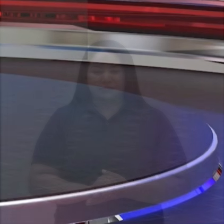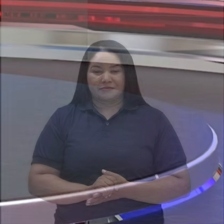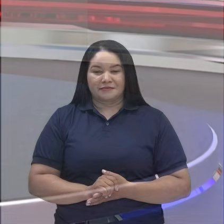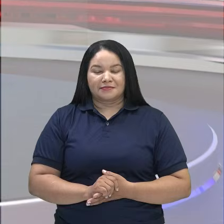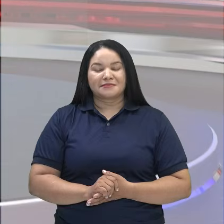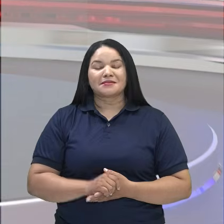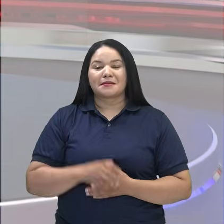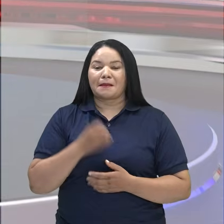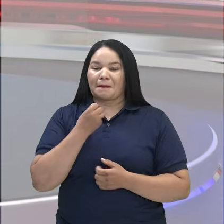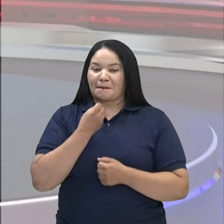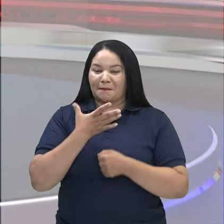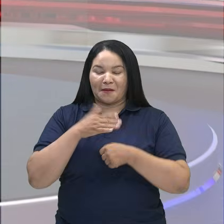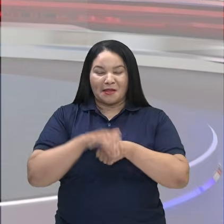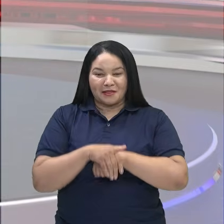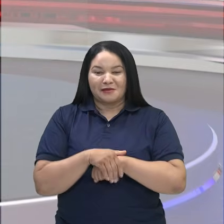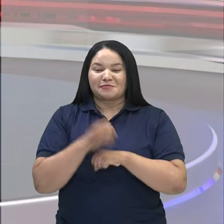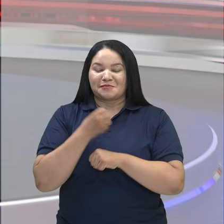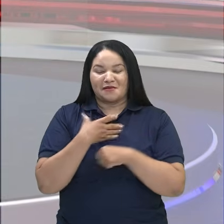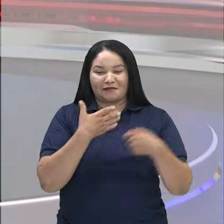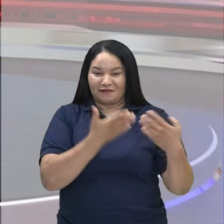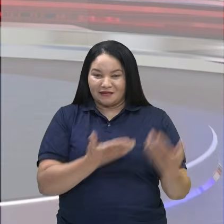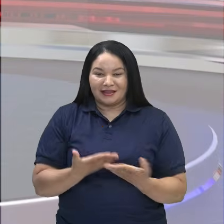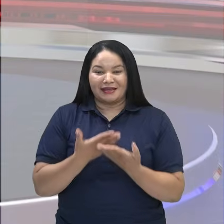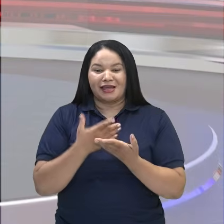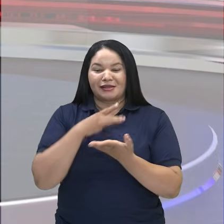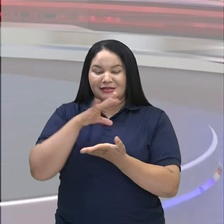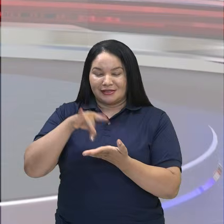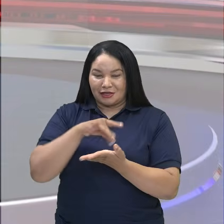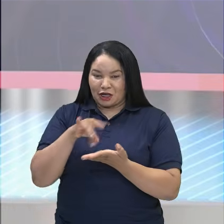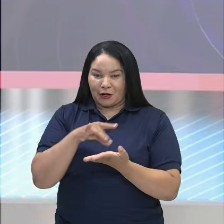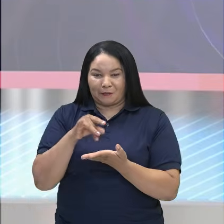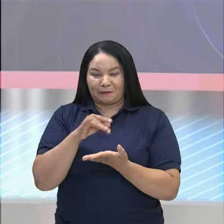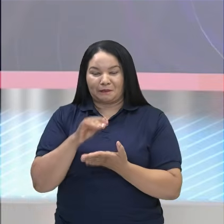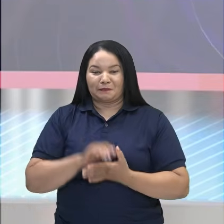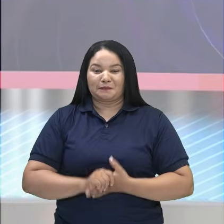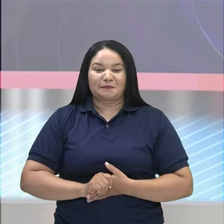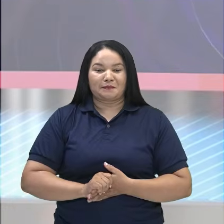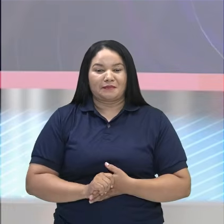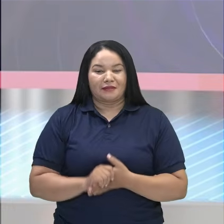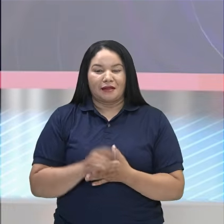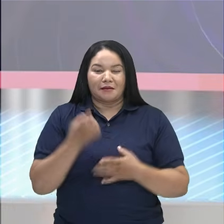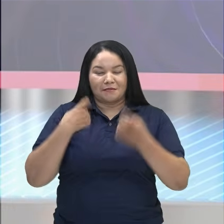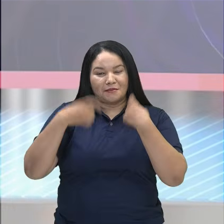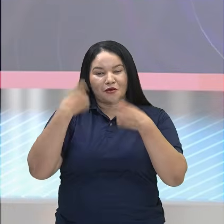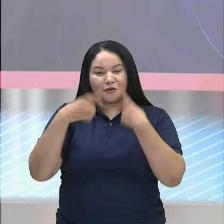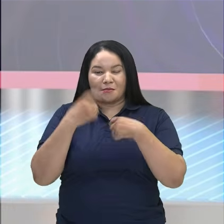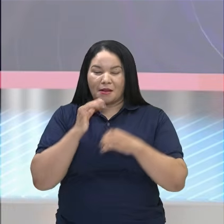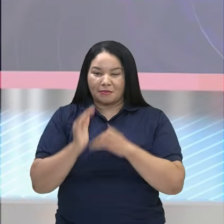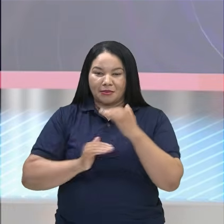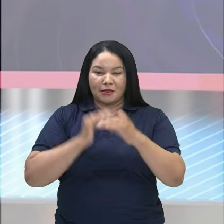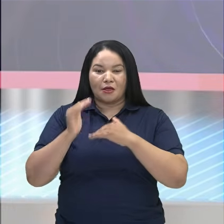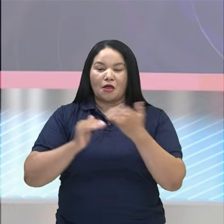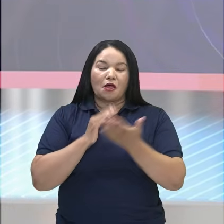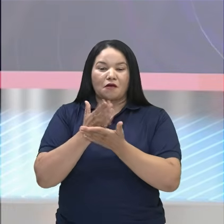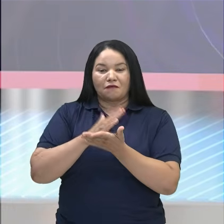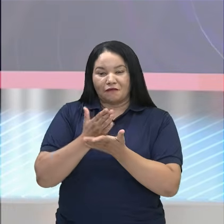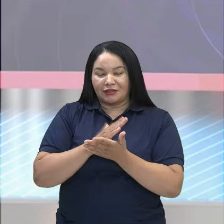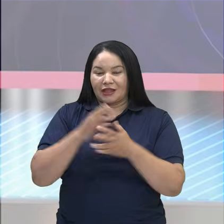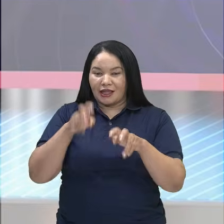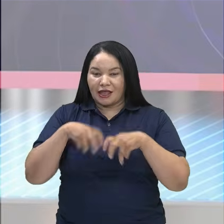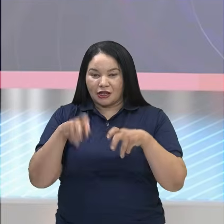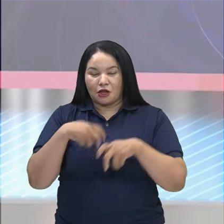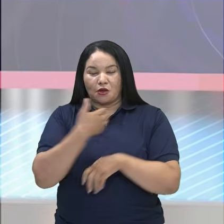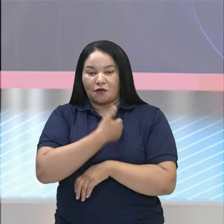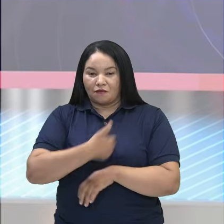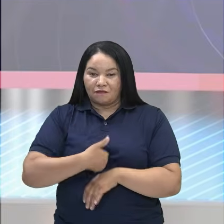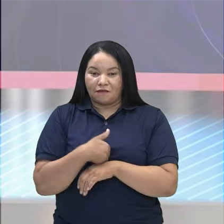Boa noite, bem-vindos a mais um CMEAN News. Preocupado com o avanço da fronteira agrícola, o governo